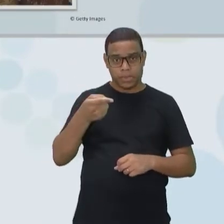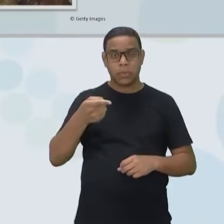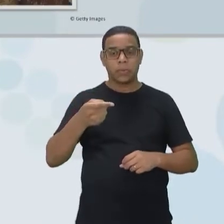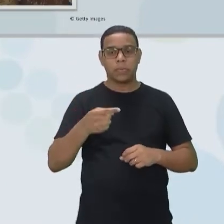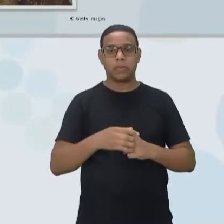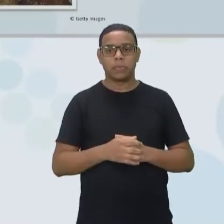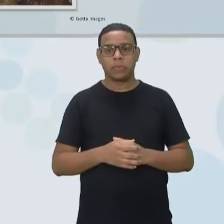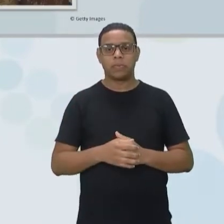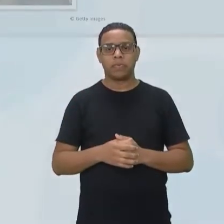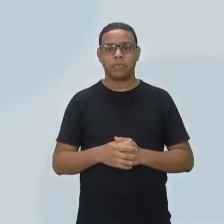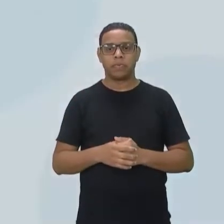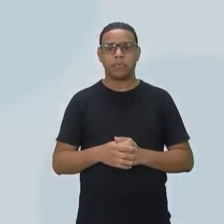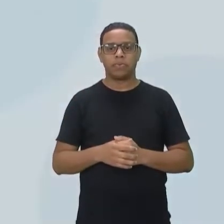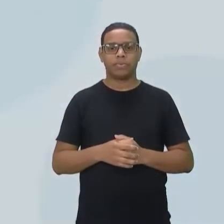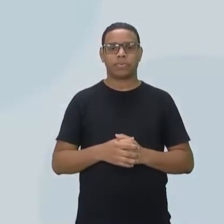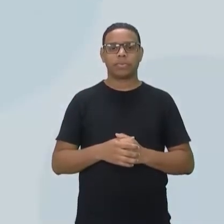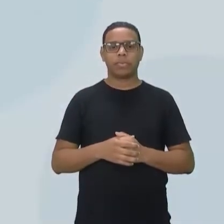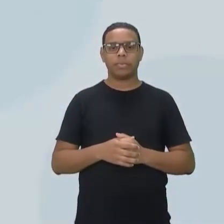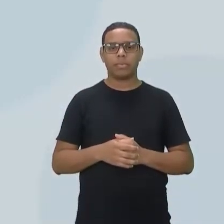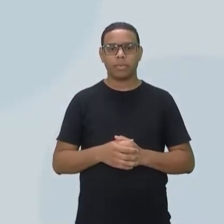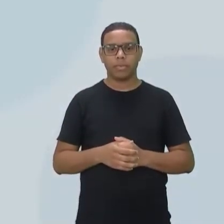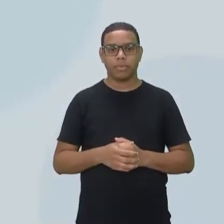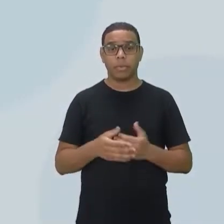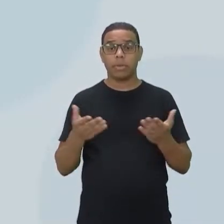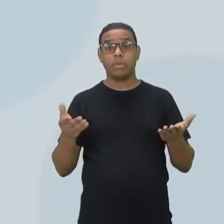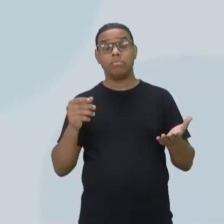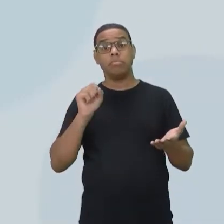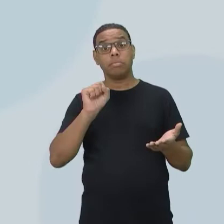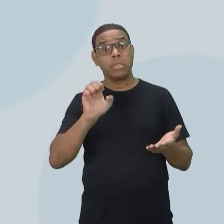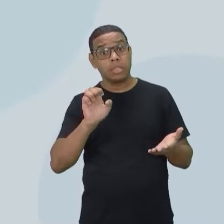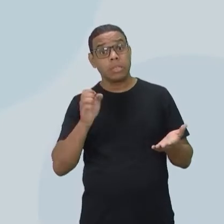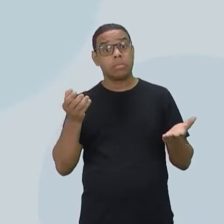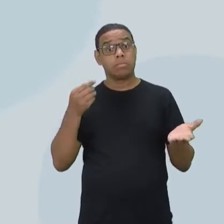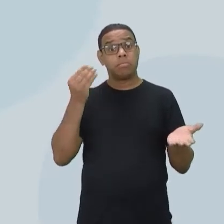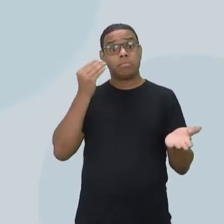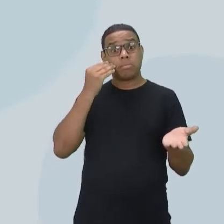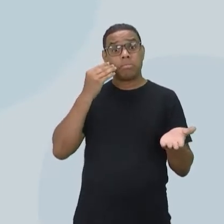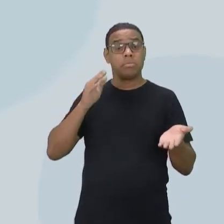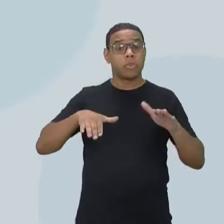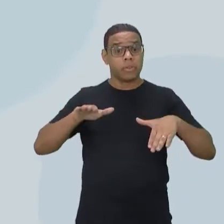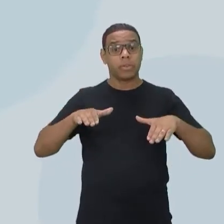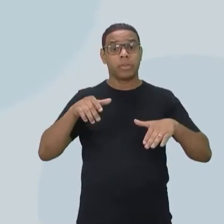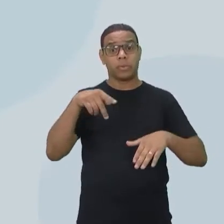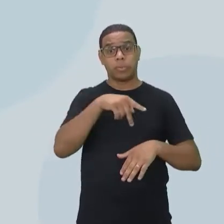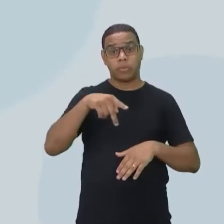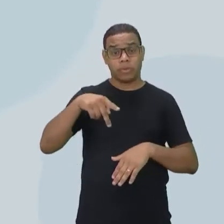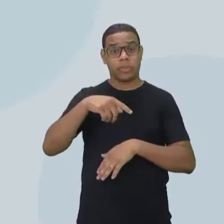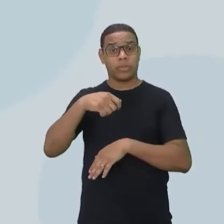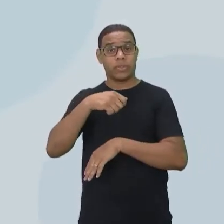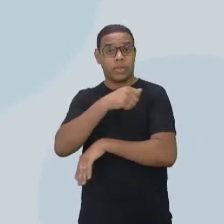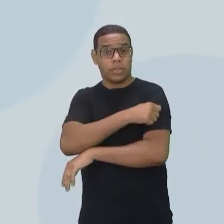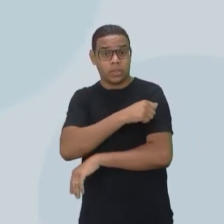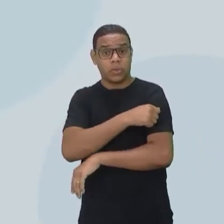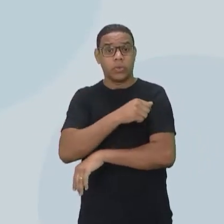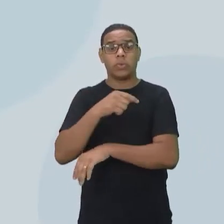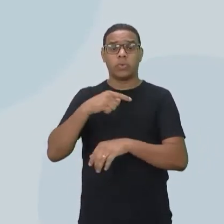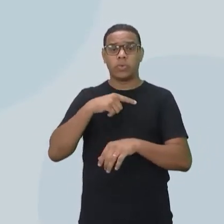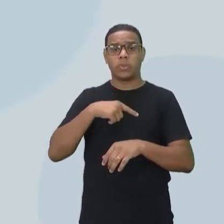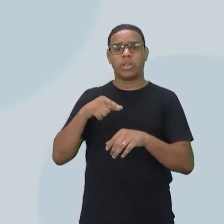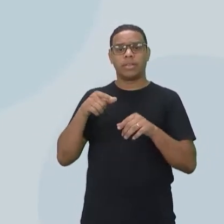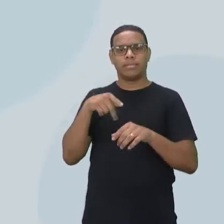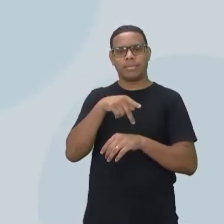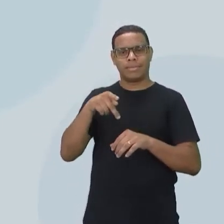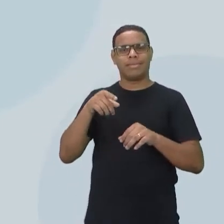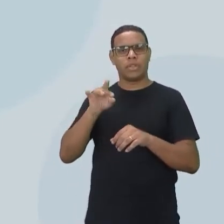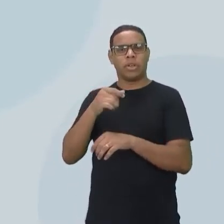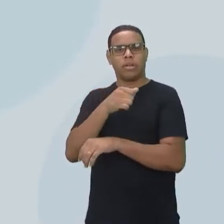slide, então, por favor. E se? E se? E se o professor estudante deixasse de ser um professor